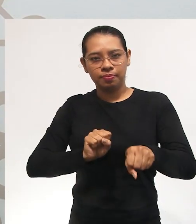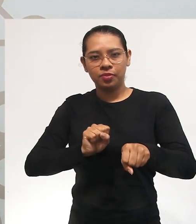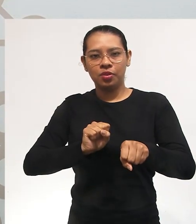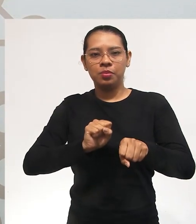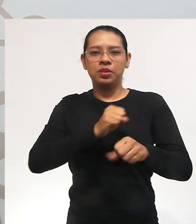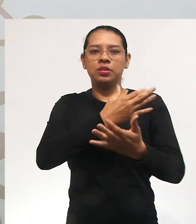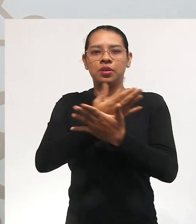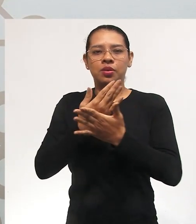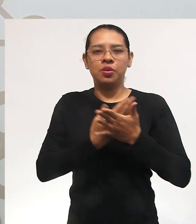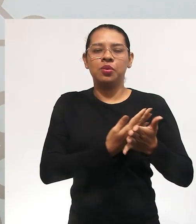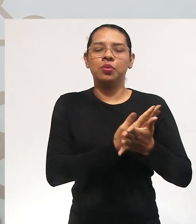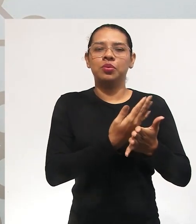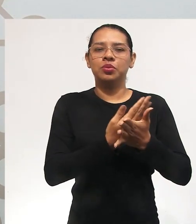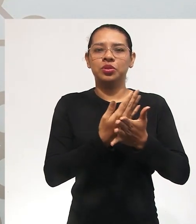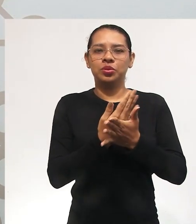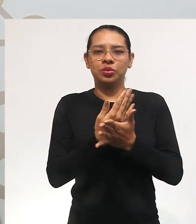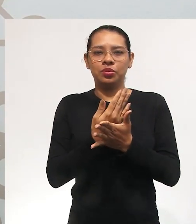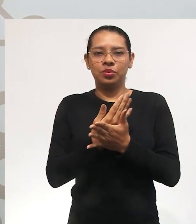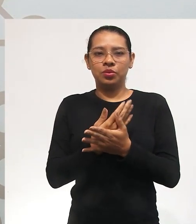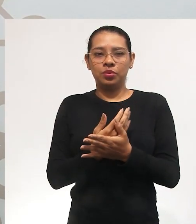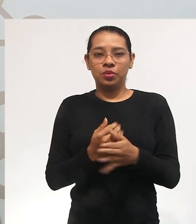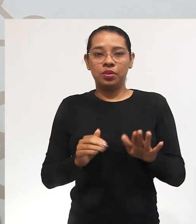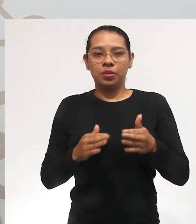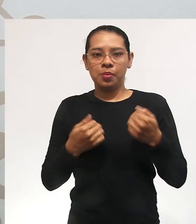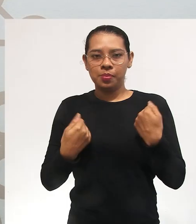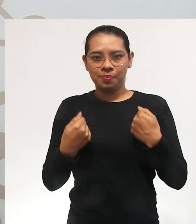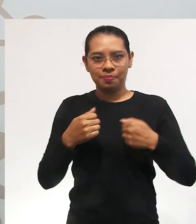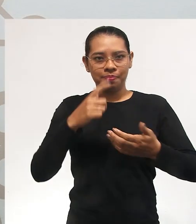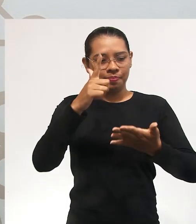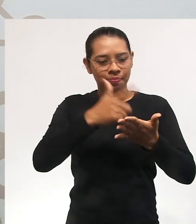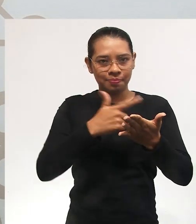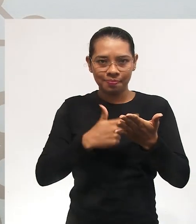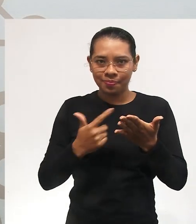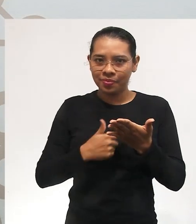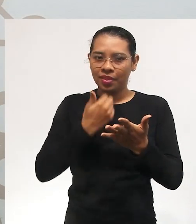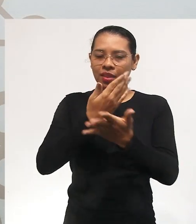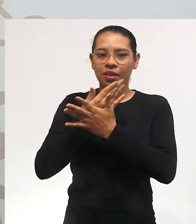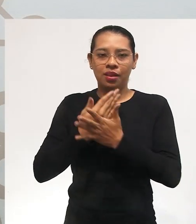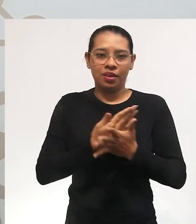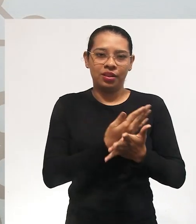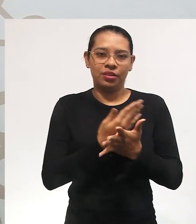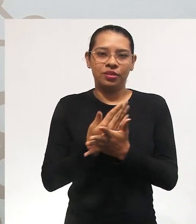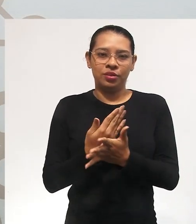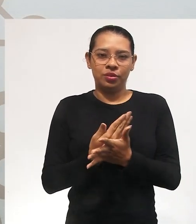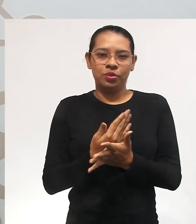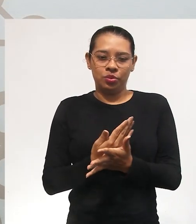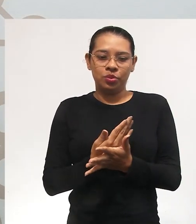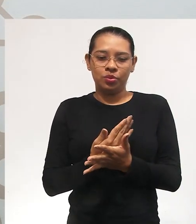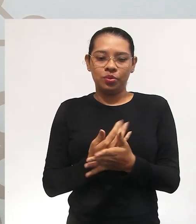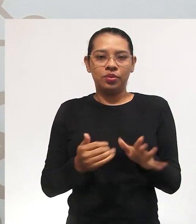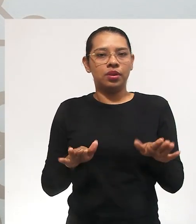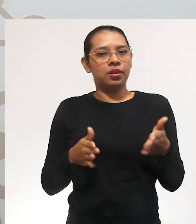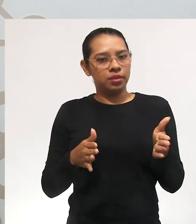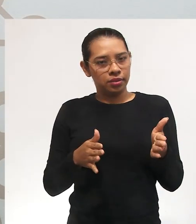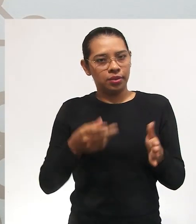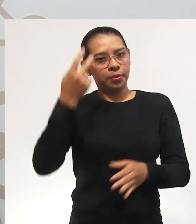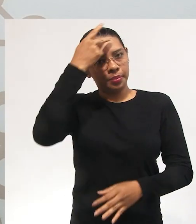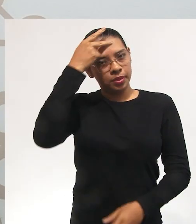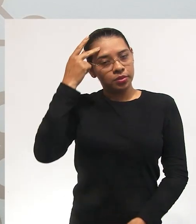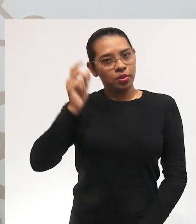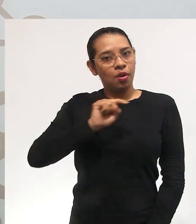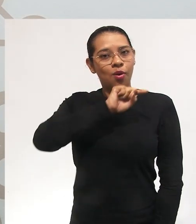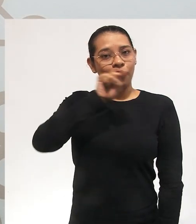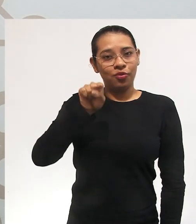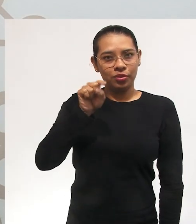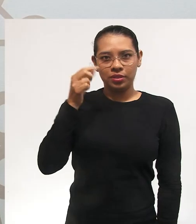da formação, né? E que essa formação ela exige também muita leitura, muito estudo. Aliás, gente,